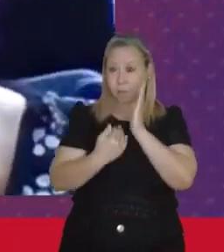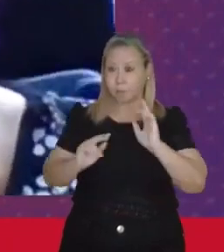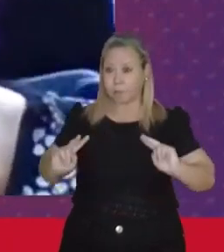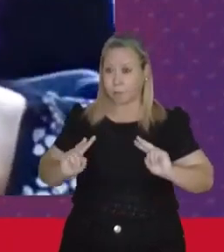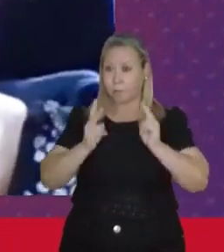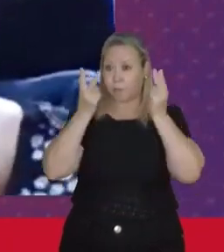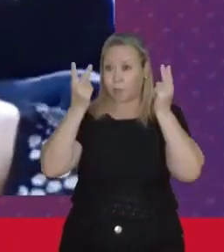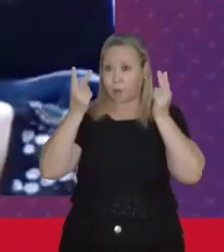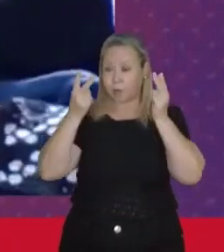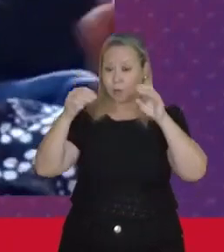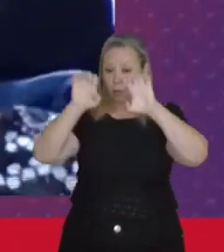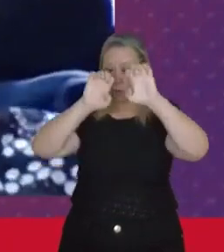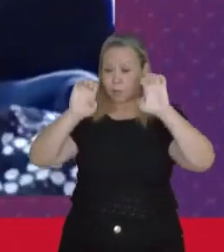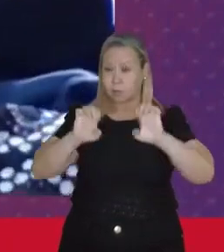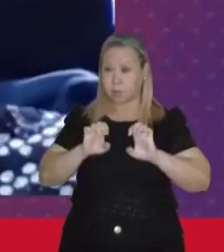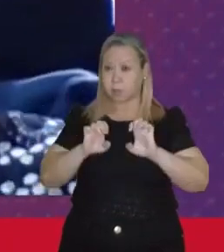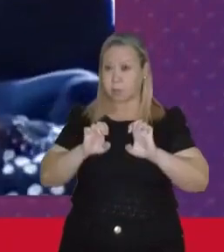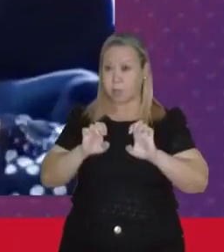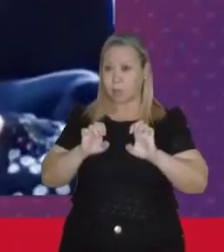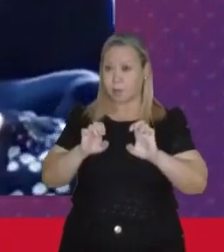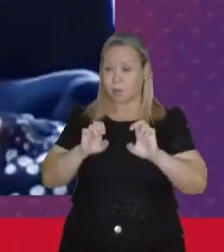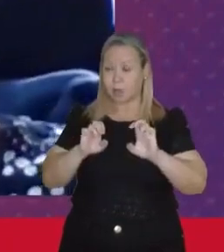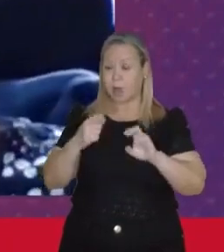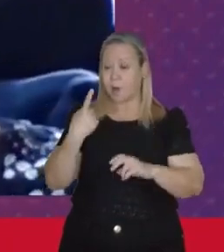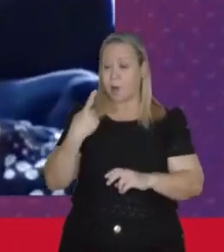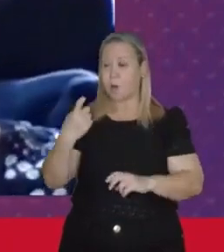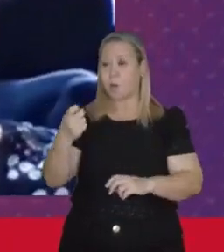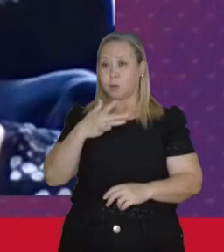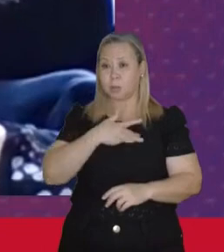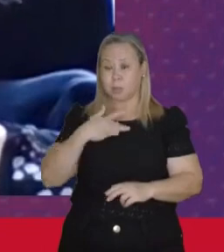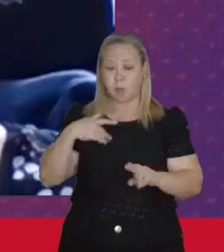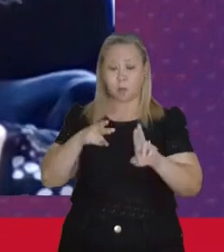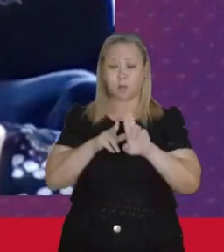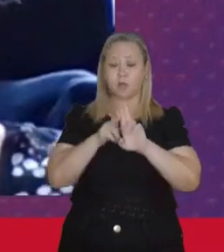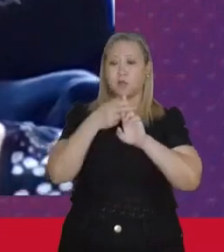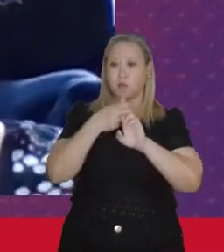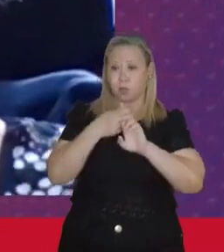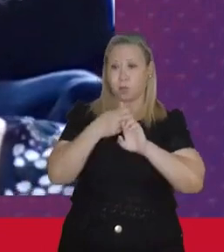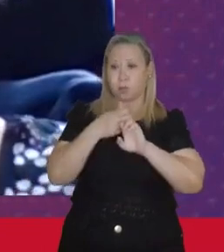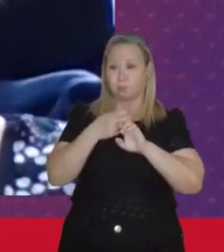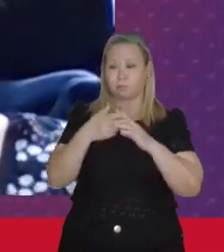querido Sistema Único de Saúde, tão sucateado agora.